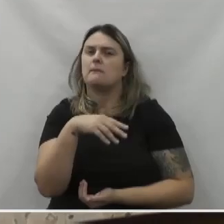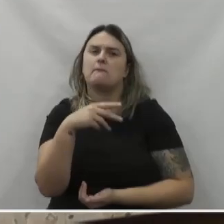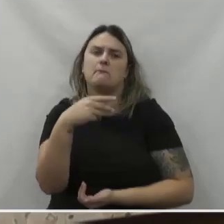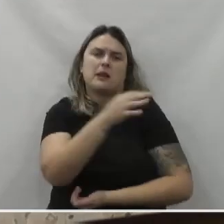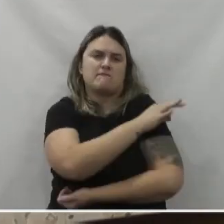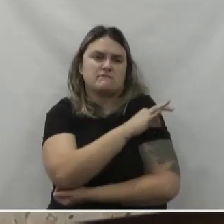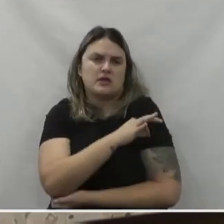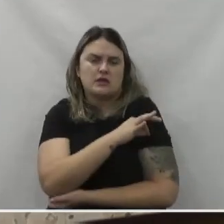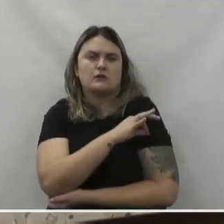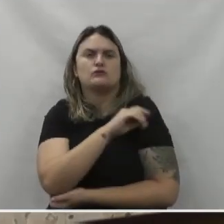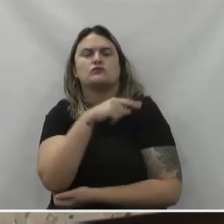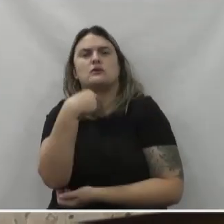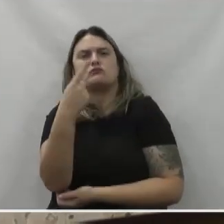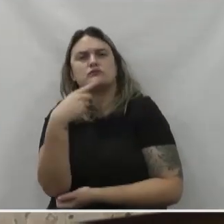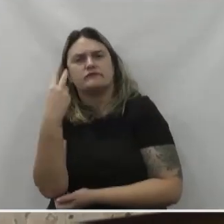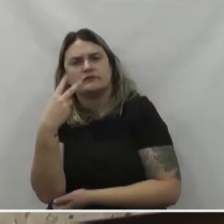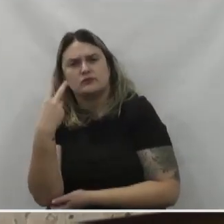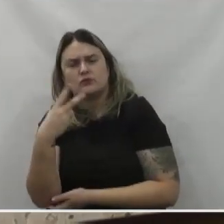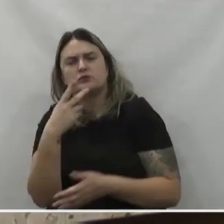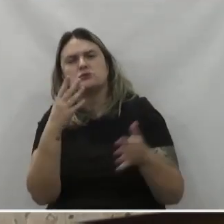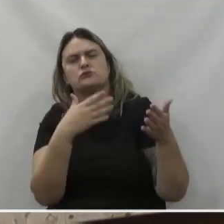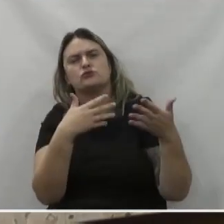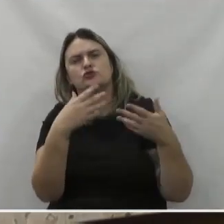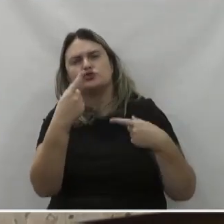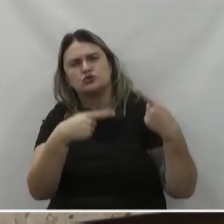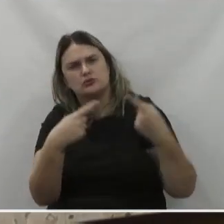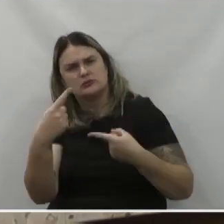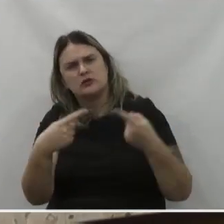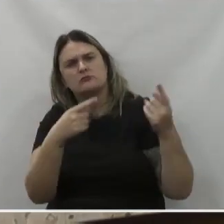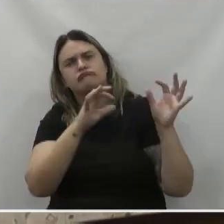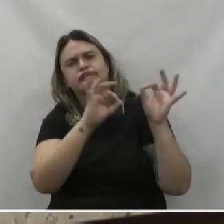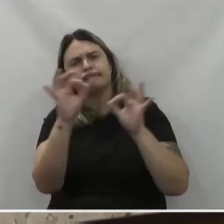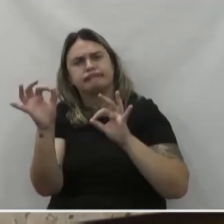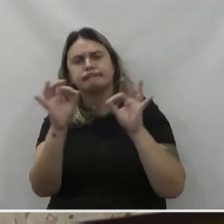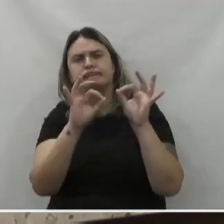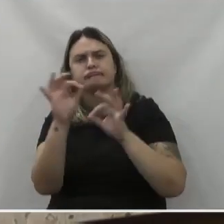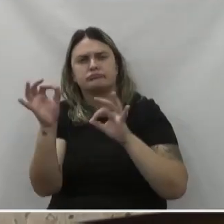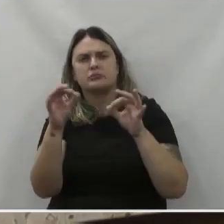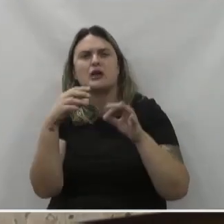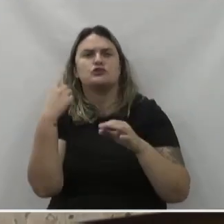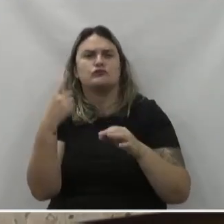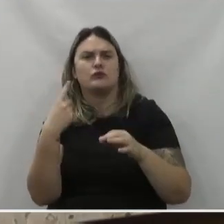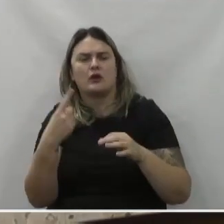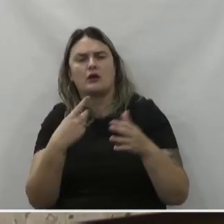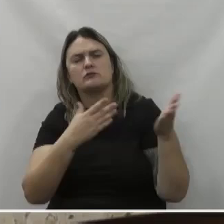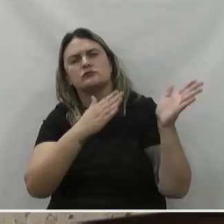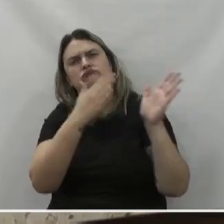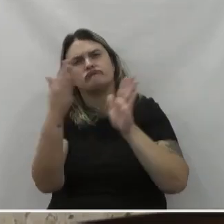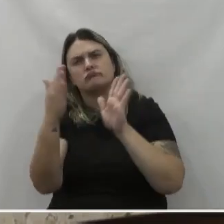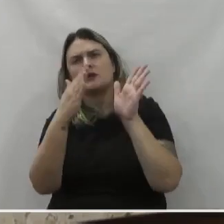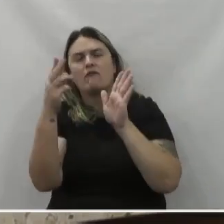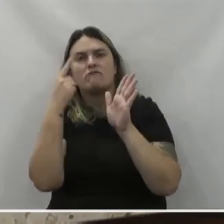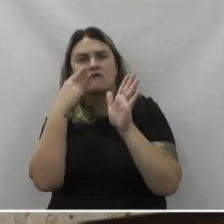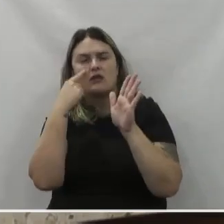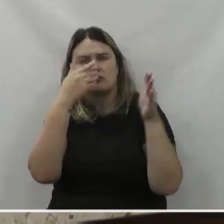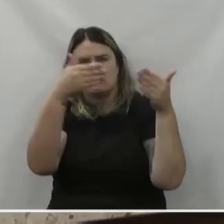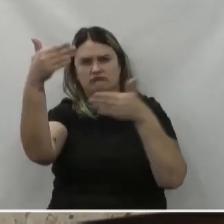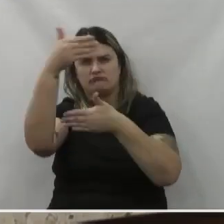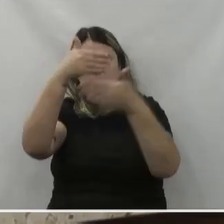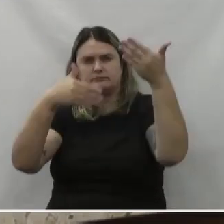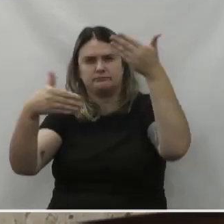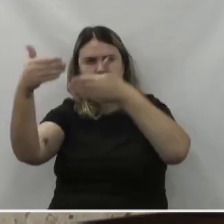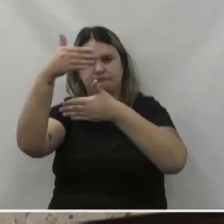prefeitos, pelo prefeito, pelos vereadores, em si pelos advogados. Eu acho